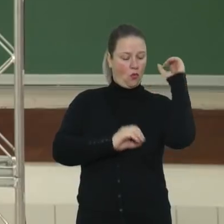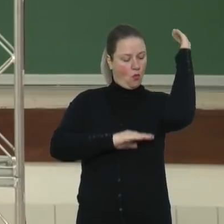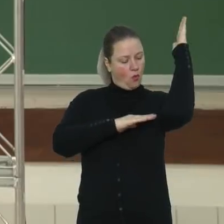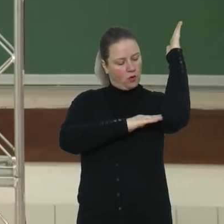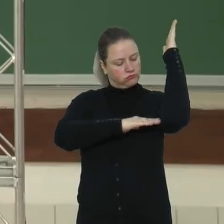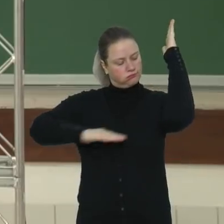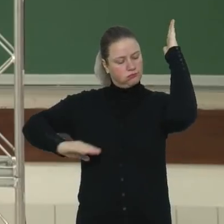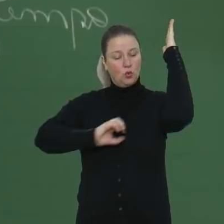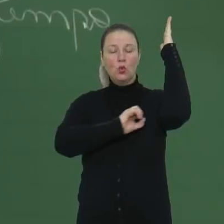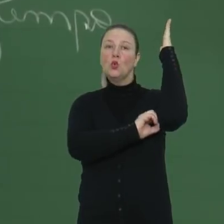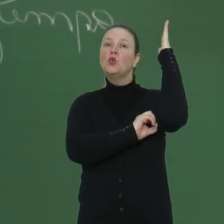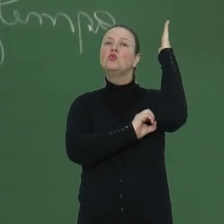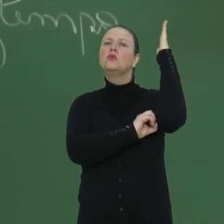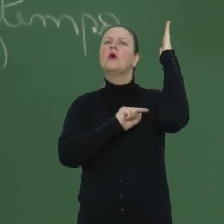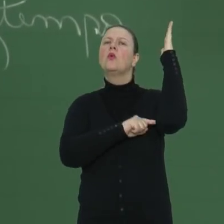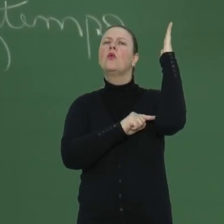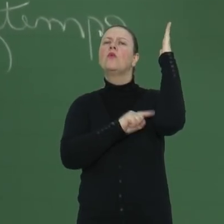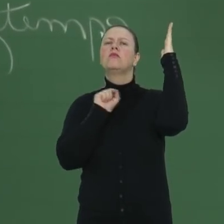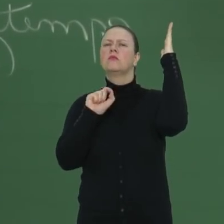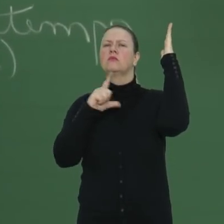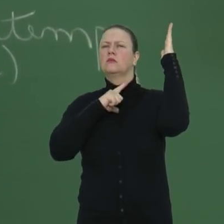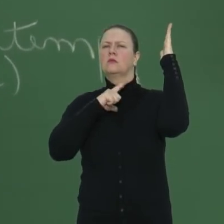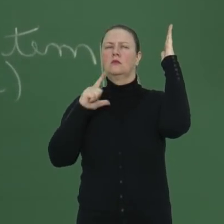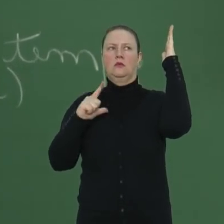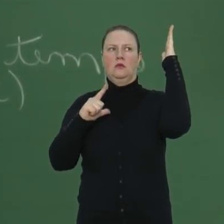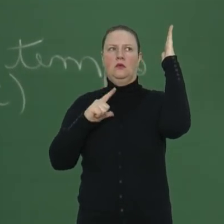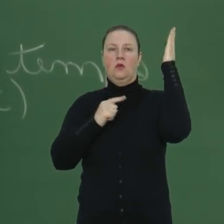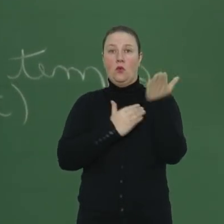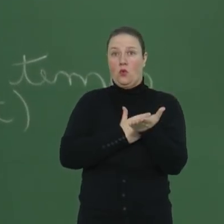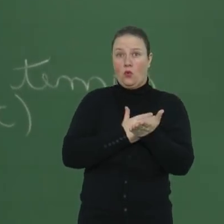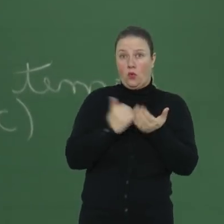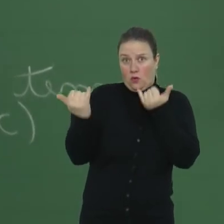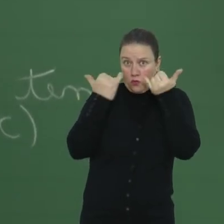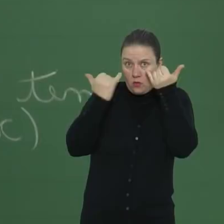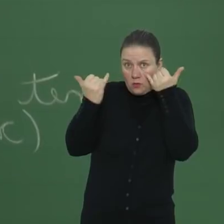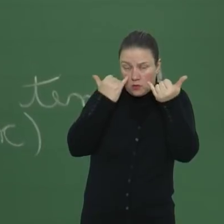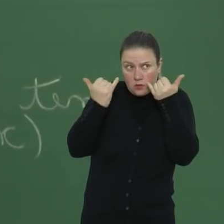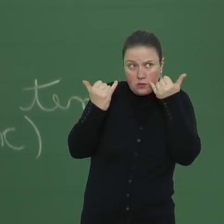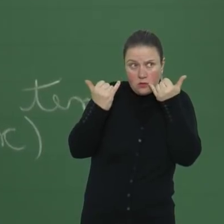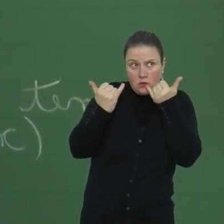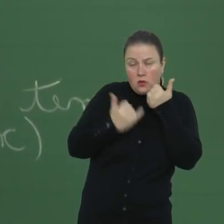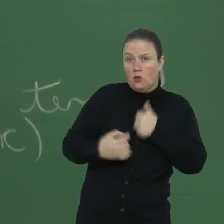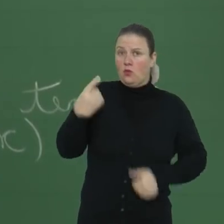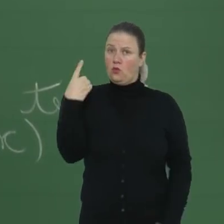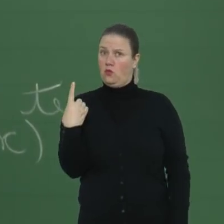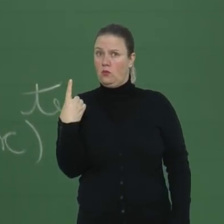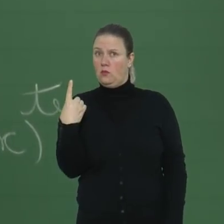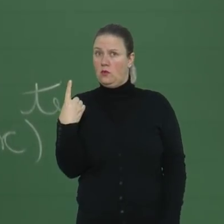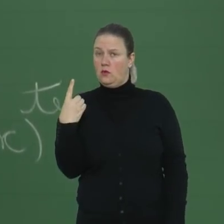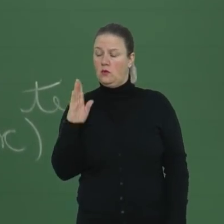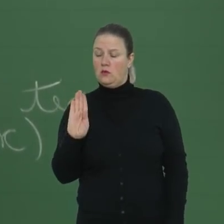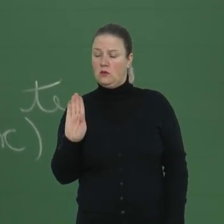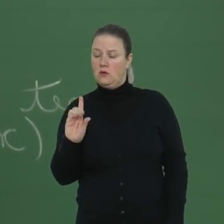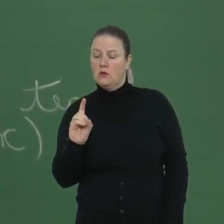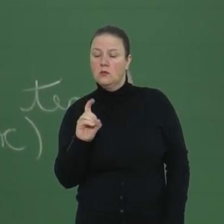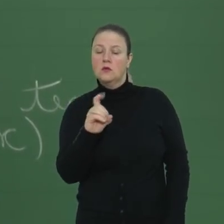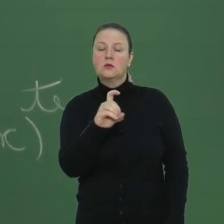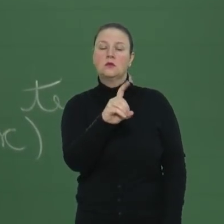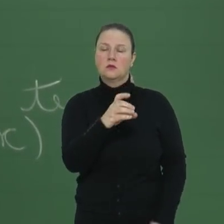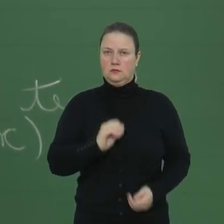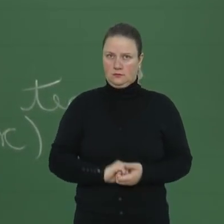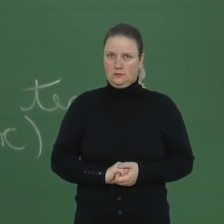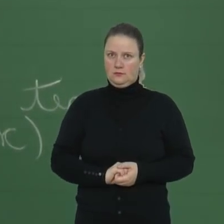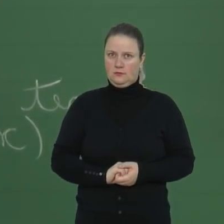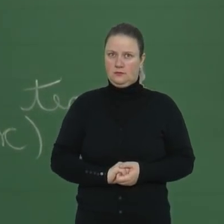que é o 0, né? Então, no tempo 0, o que eu tinha aqui? Eu tinha a informação o quê? De uma bactéria. Então, aqui está a